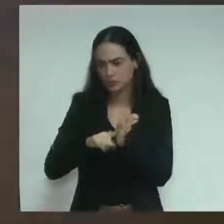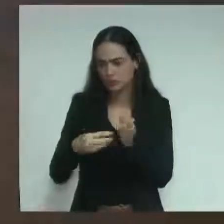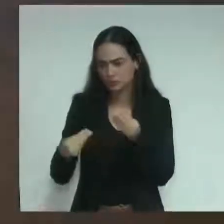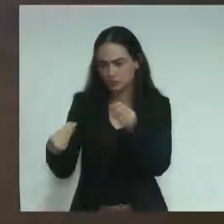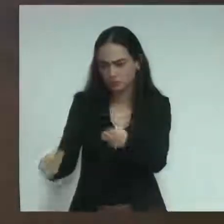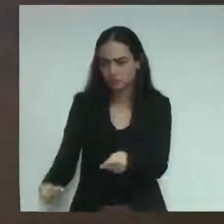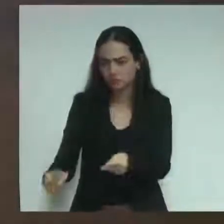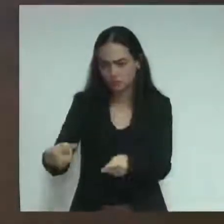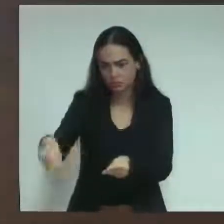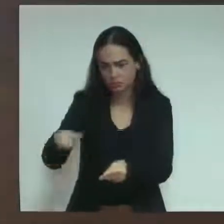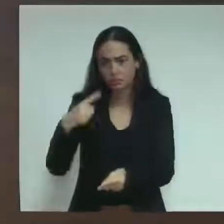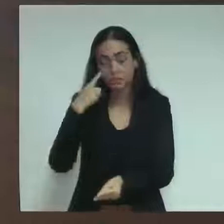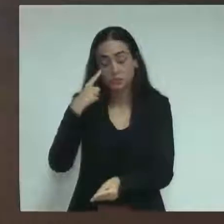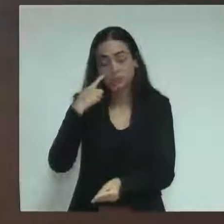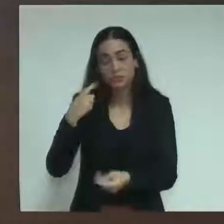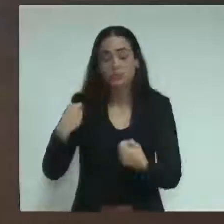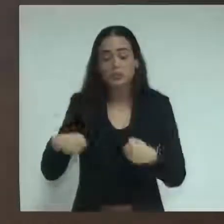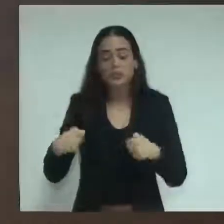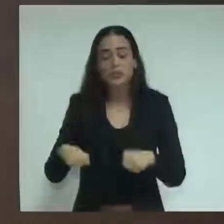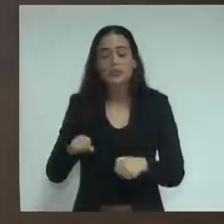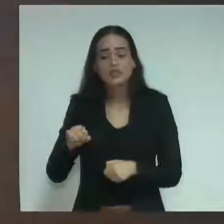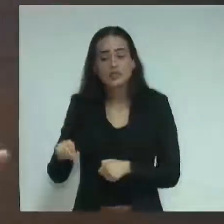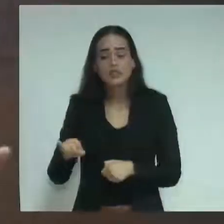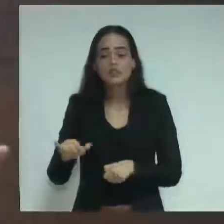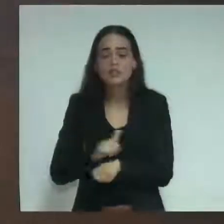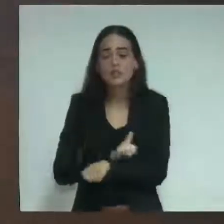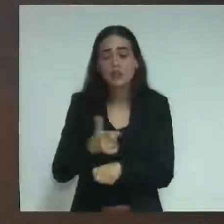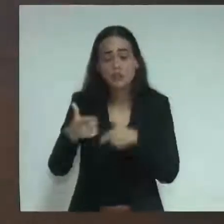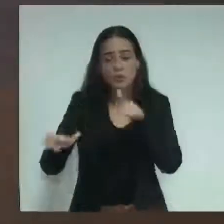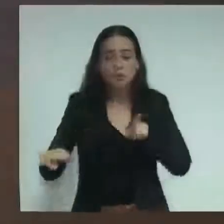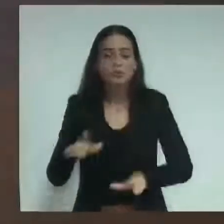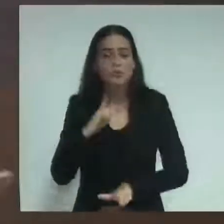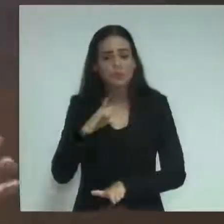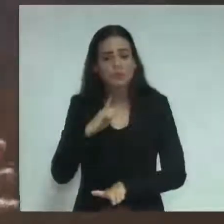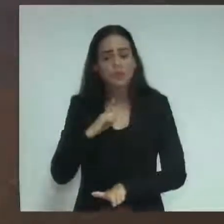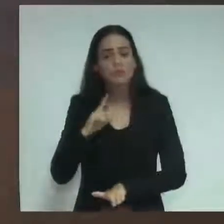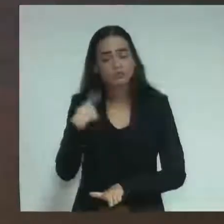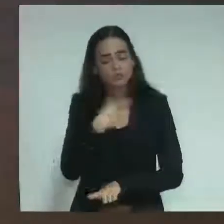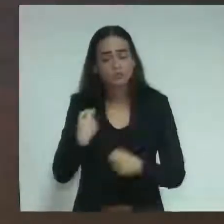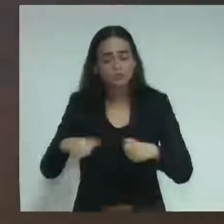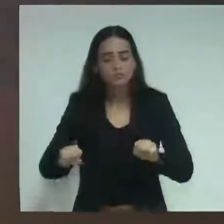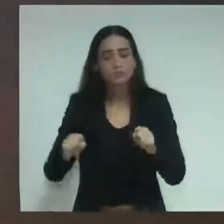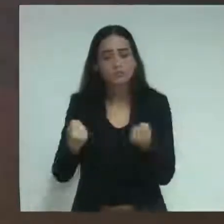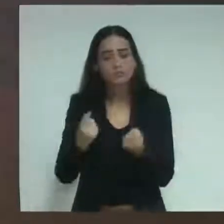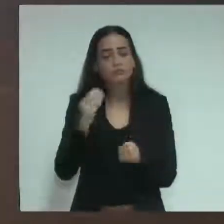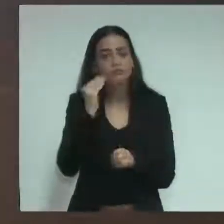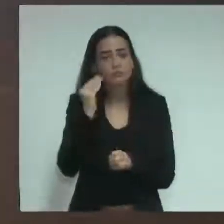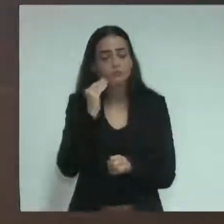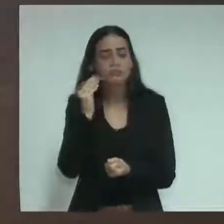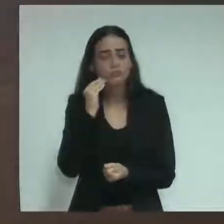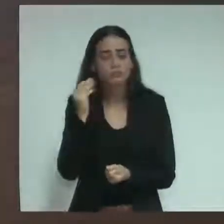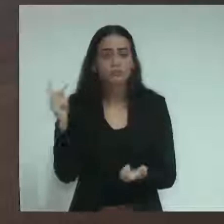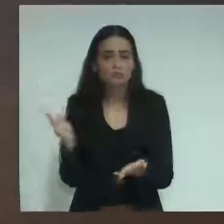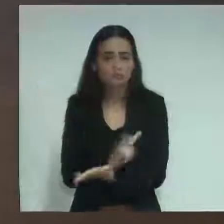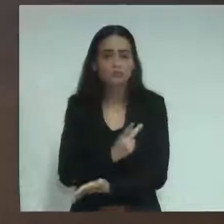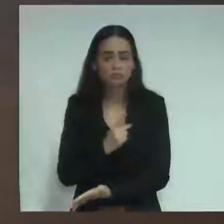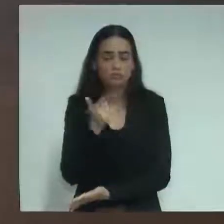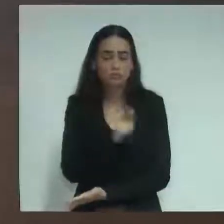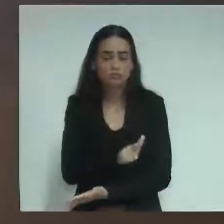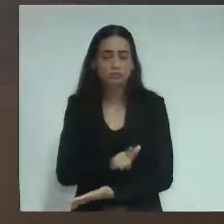uma alternativa, eu fazer algo mais. Não é? Se a gente achar que está tudo normal, a gente fica acomodado. Fui pesquisar mais alguns,